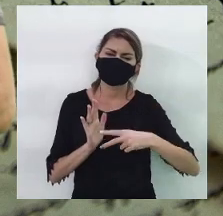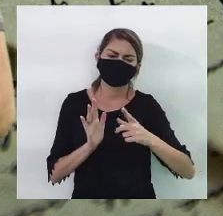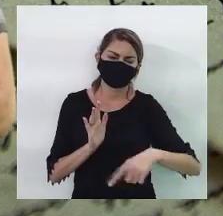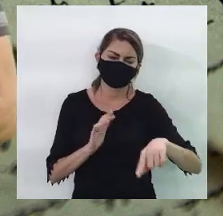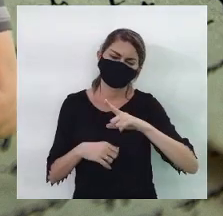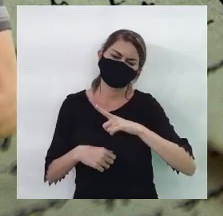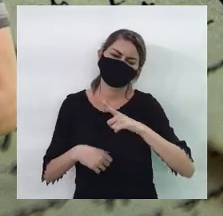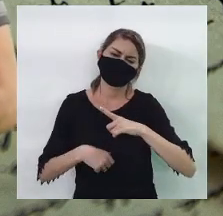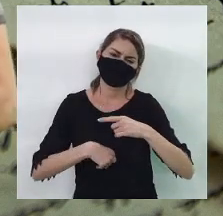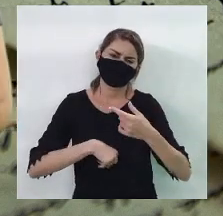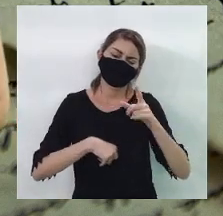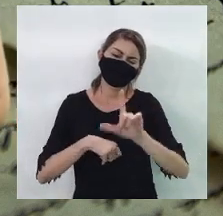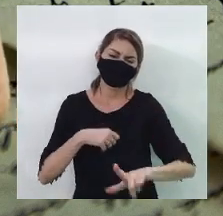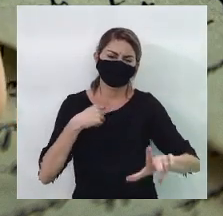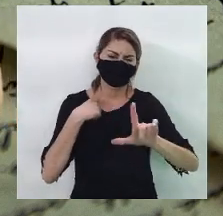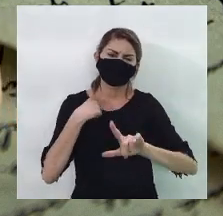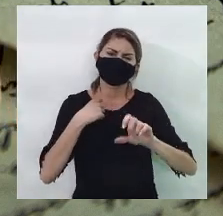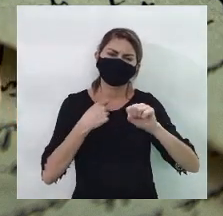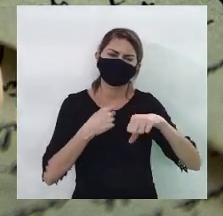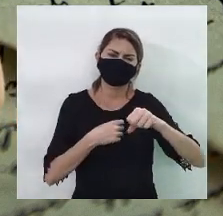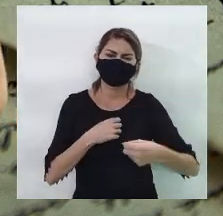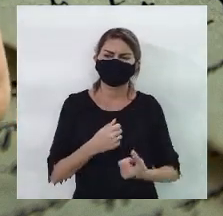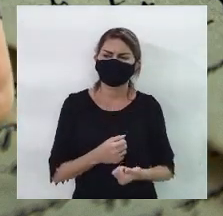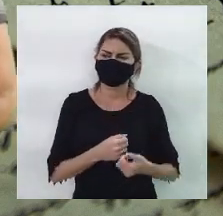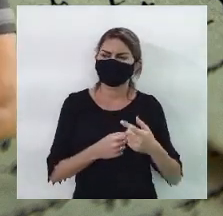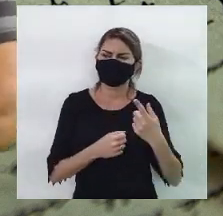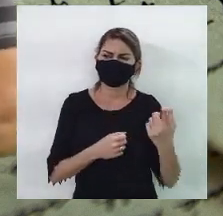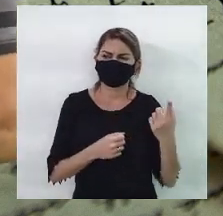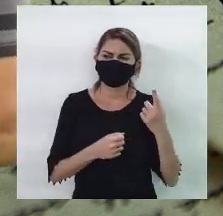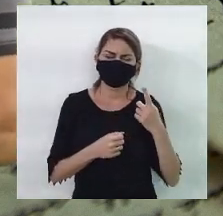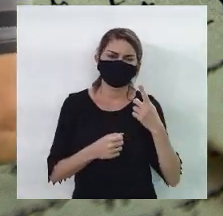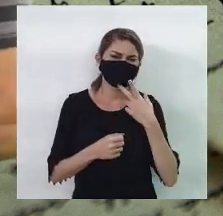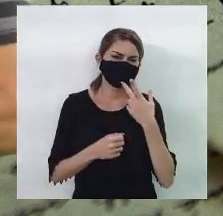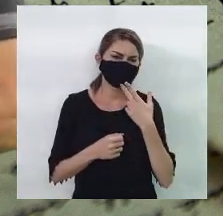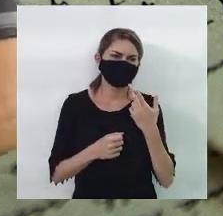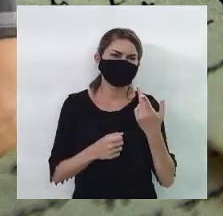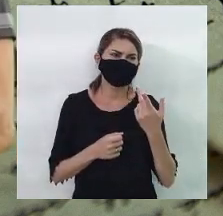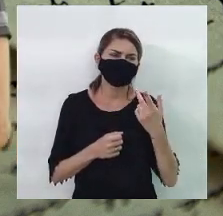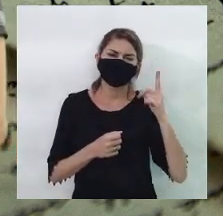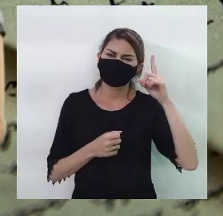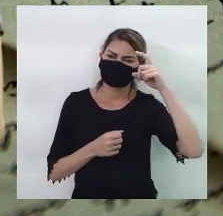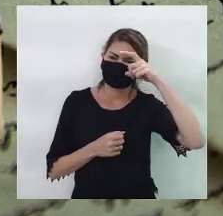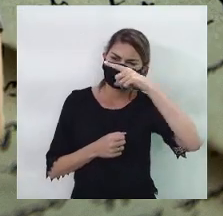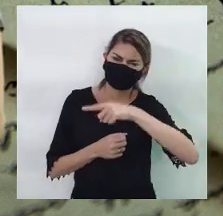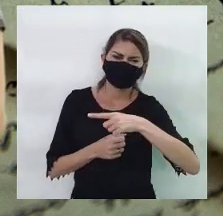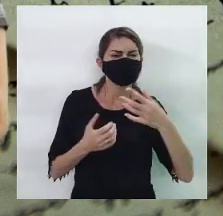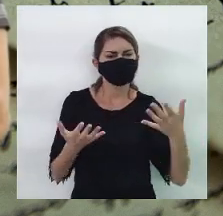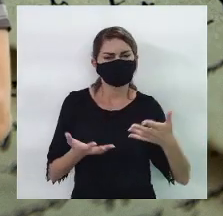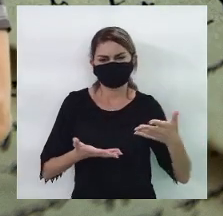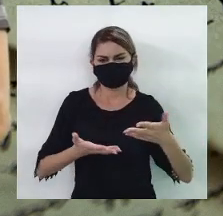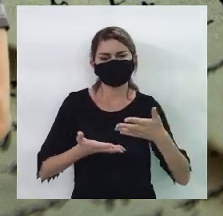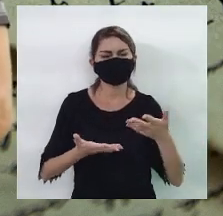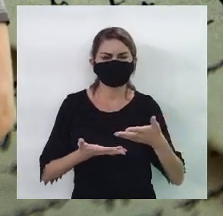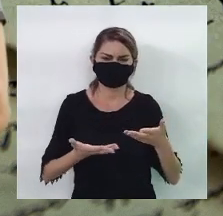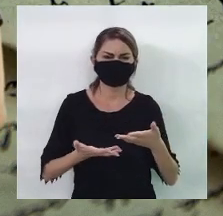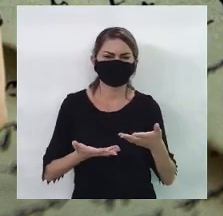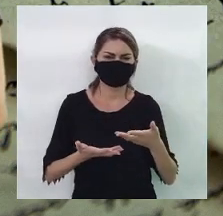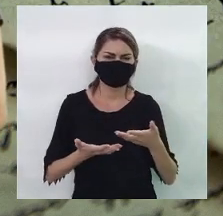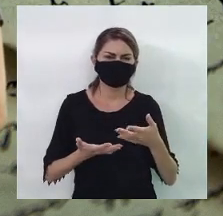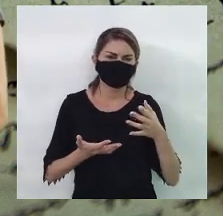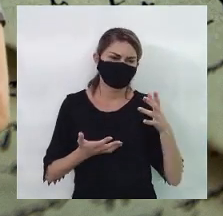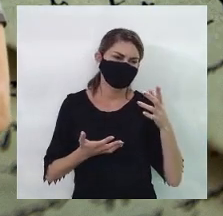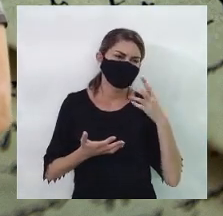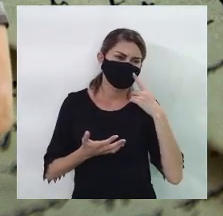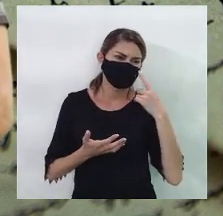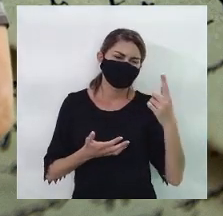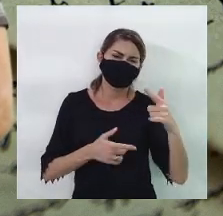termos espaço para a literatura, sim. Inclusive, o senhor que escreve sabe, né, a dificuldade de hoje, né, do